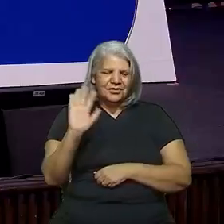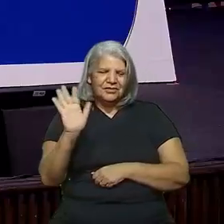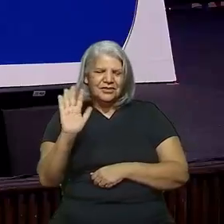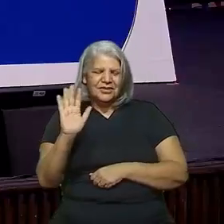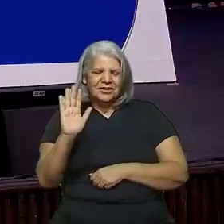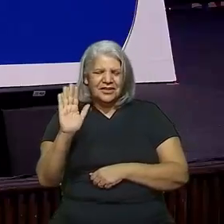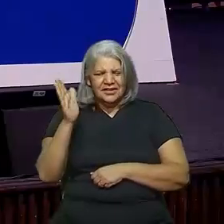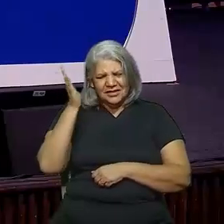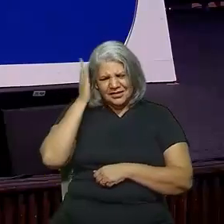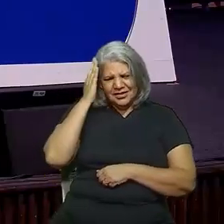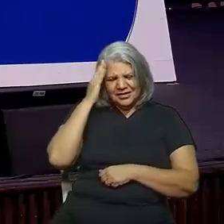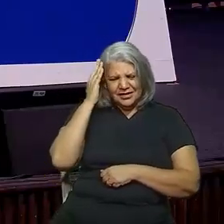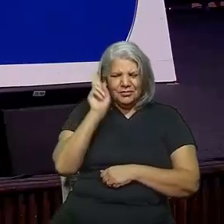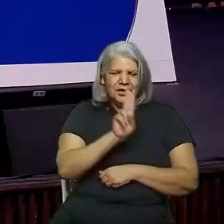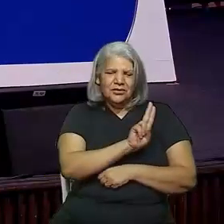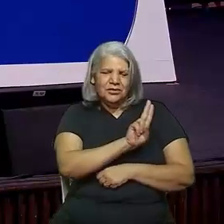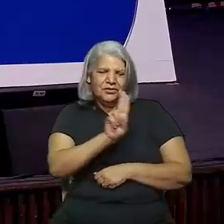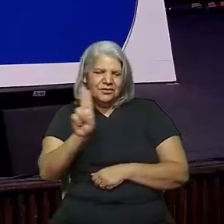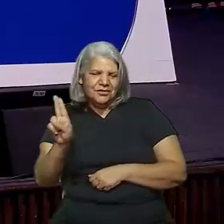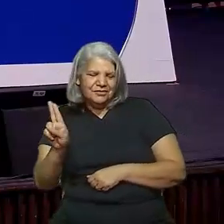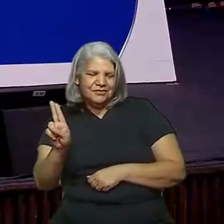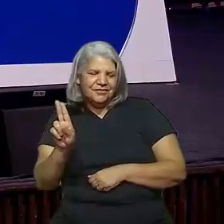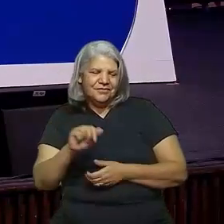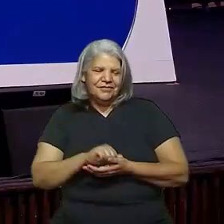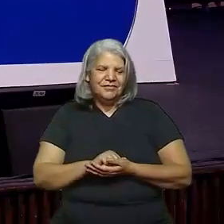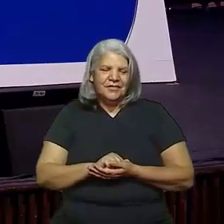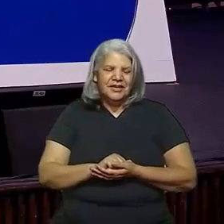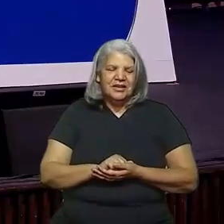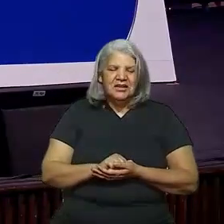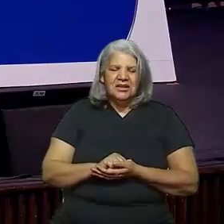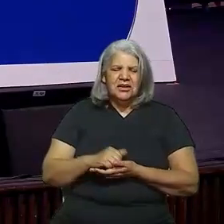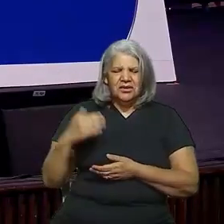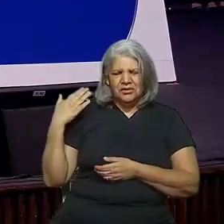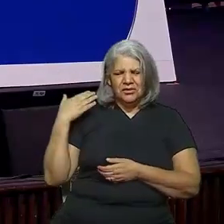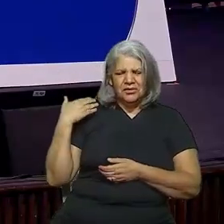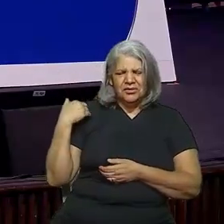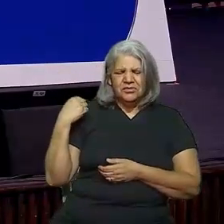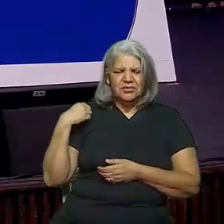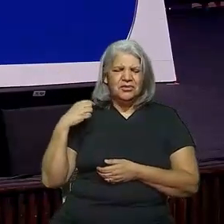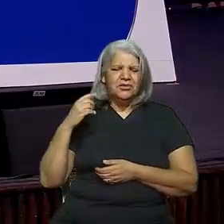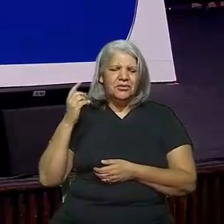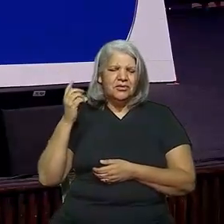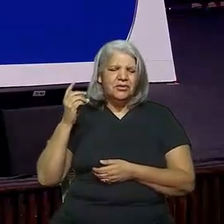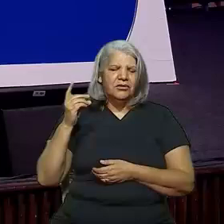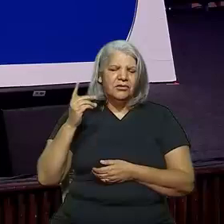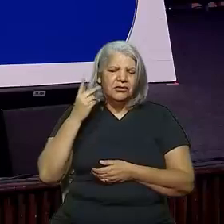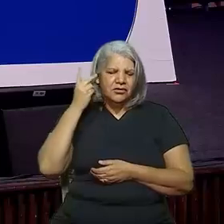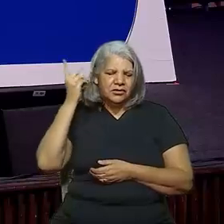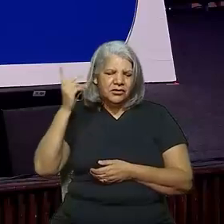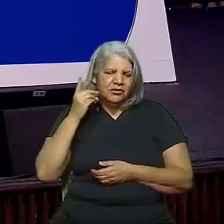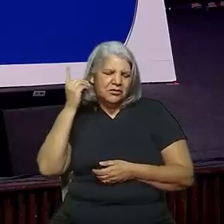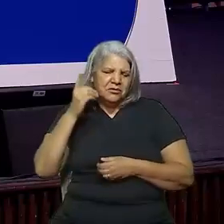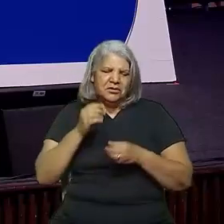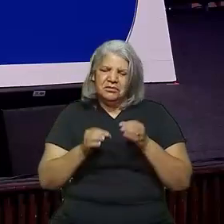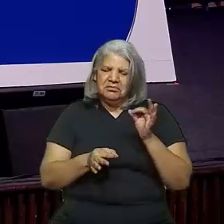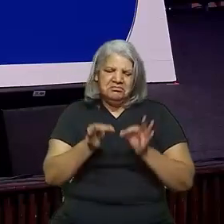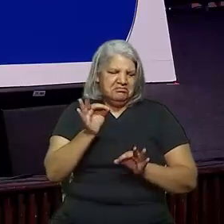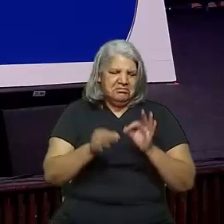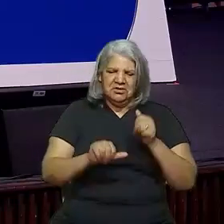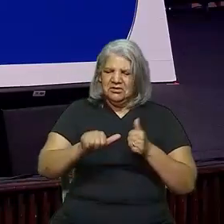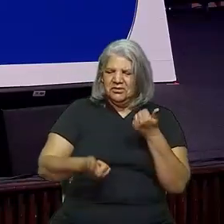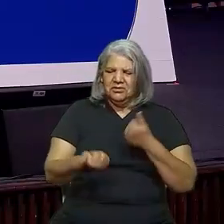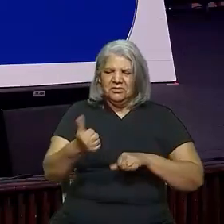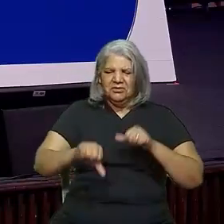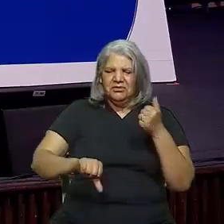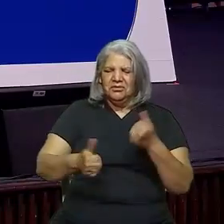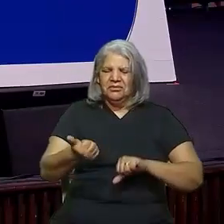ele saiba os nomes seus, aos que me chamam deputado quando nem mesmo sou jurado, aos